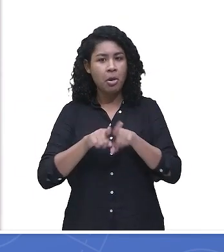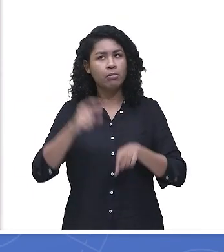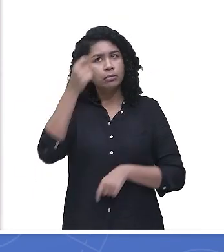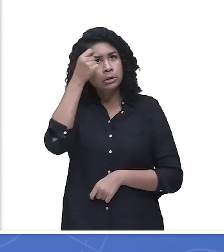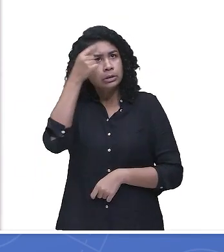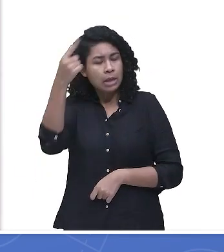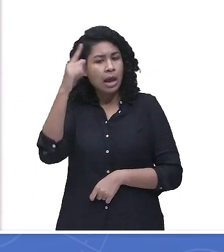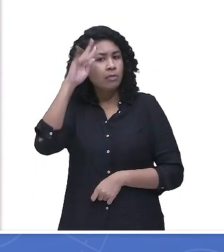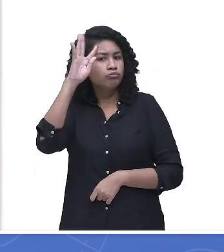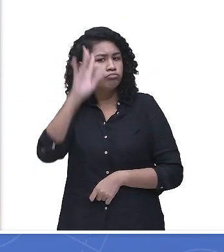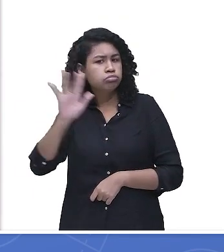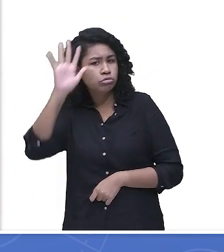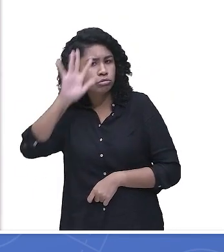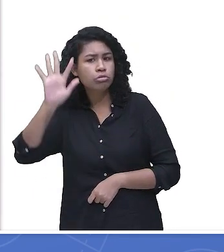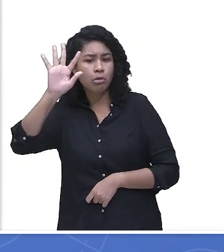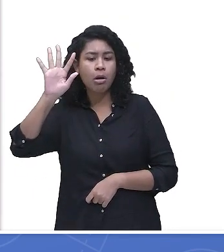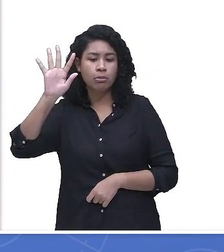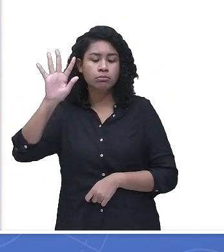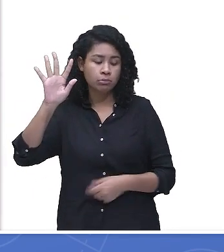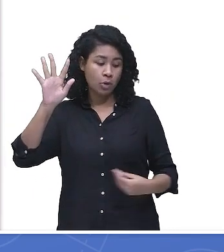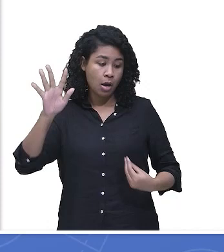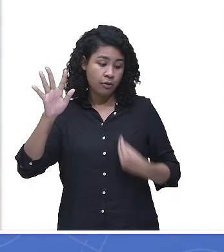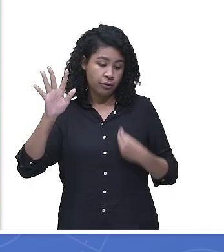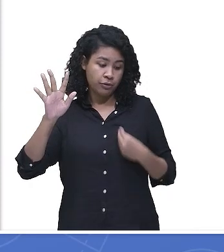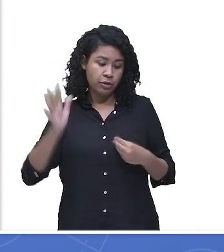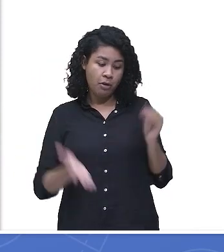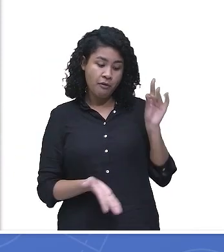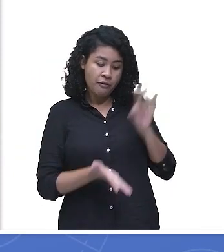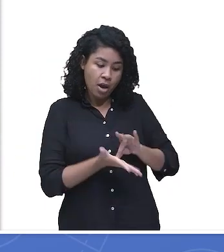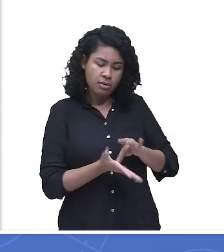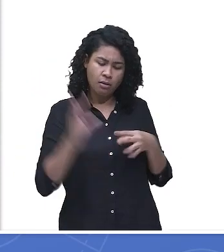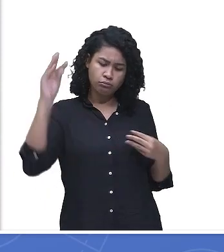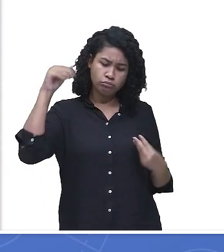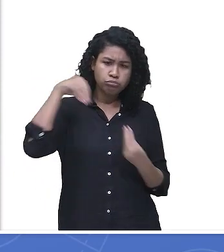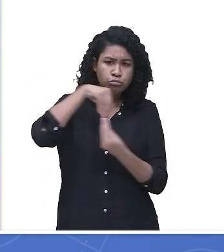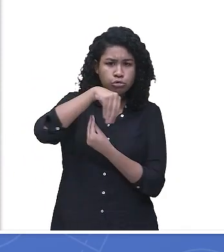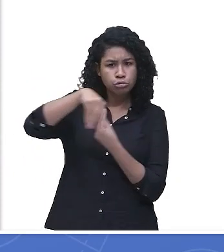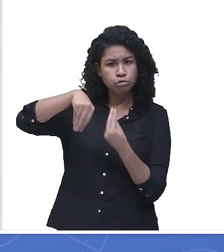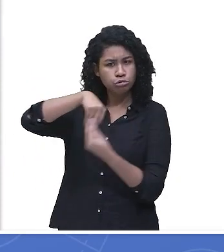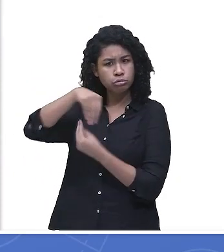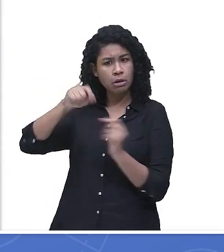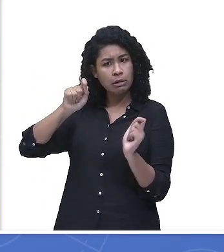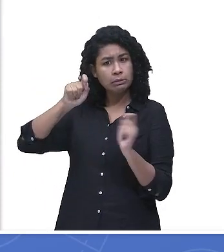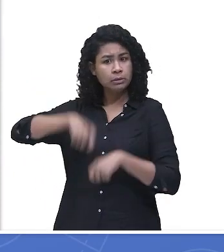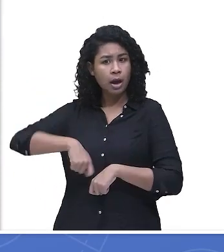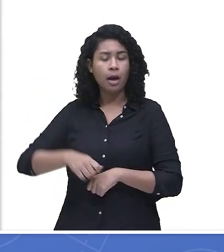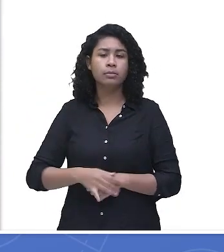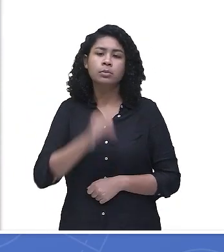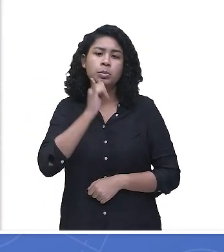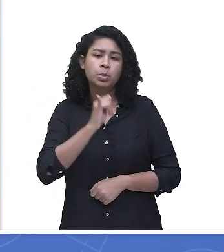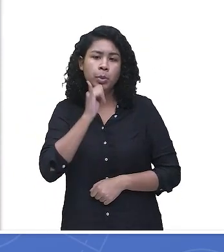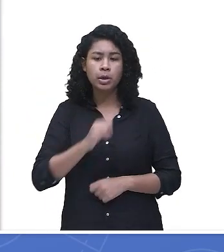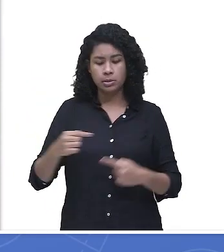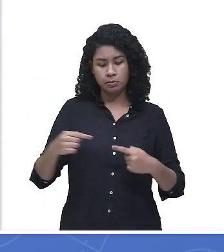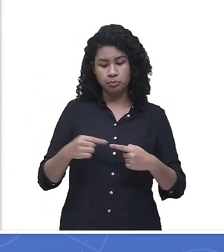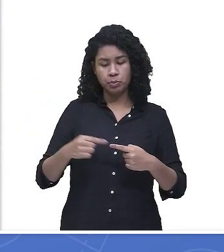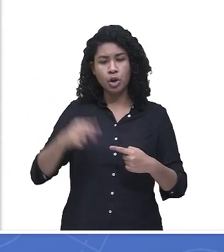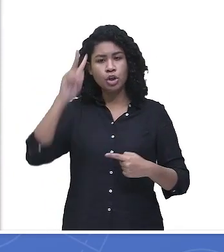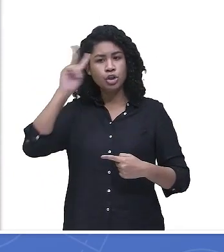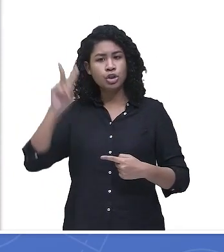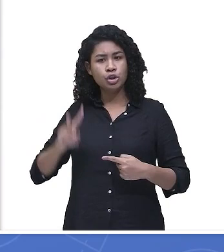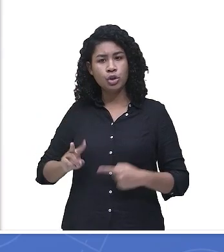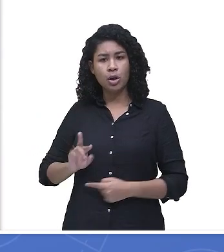com ficção ou apenas ficção. Por exemplo, quando pegamos Iracema, nós vamos ter um romance histórico,